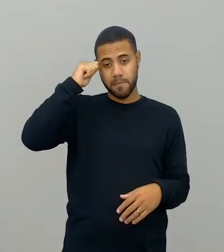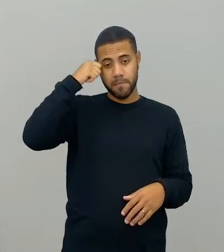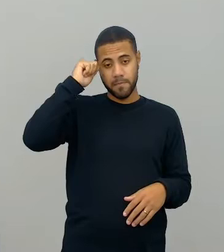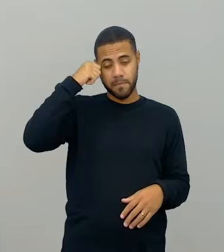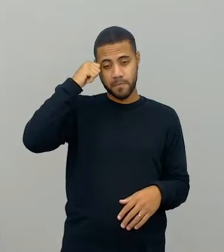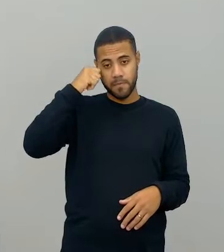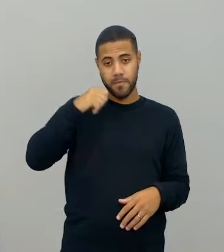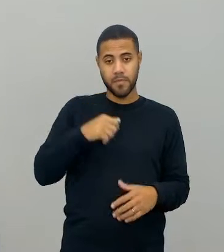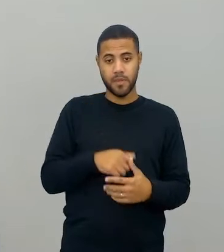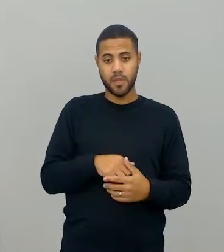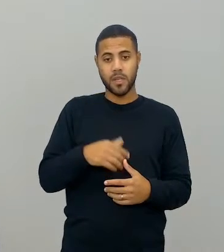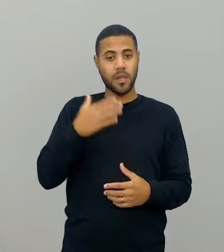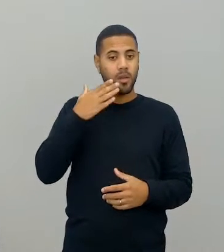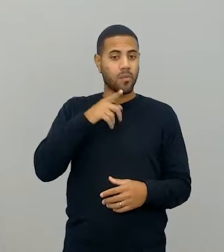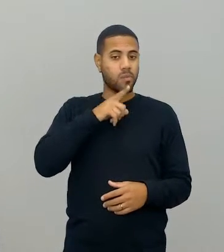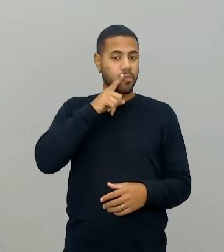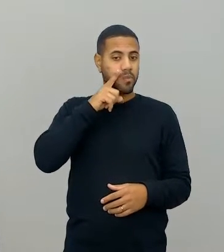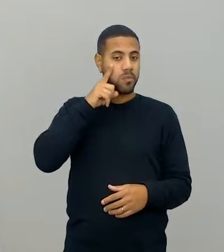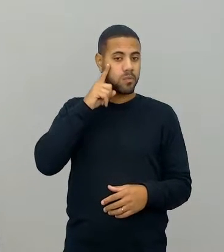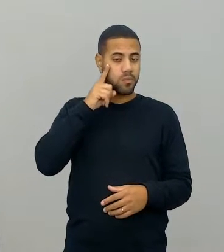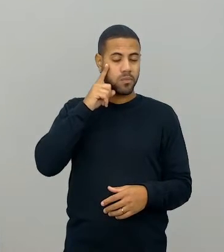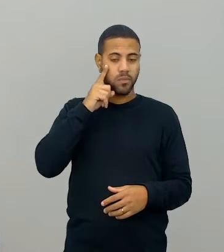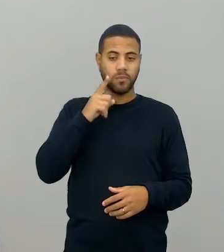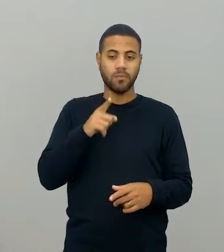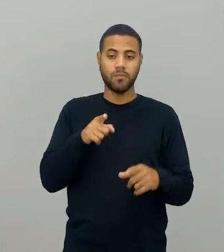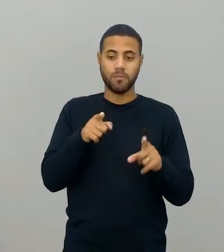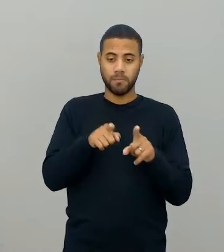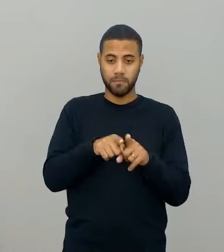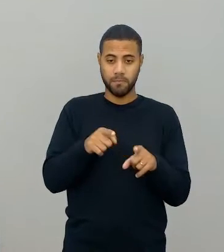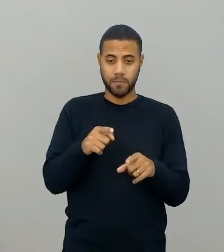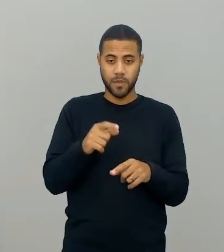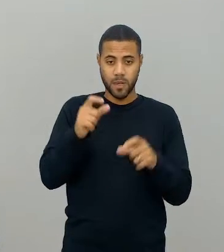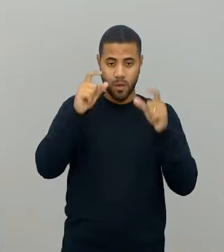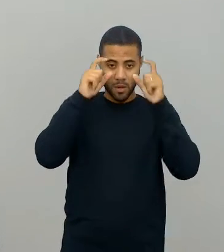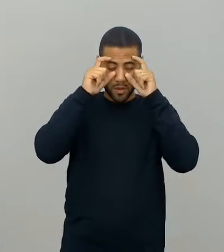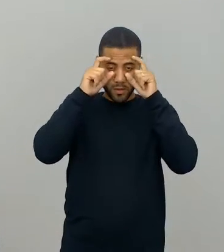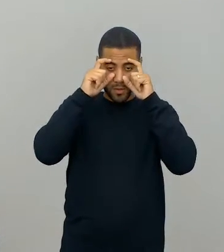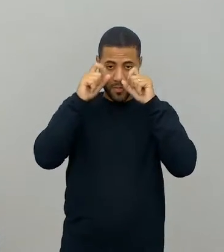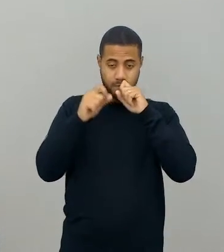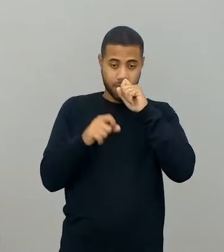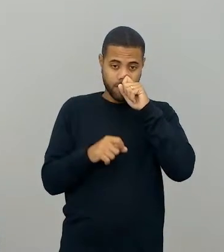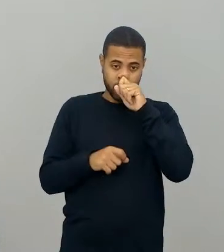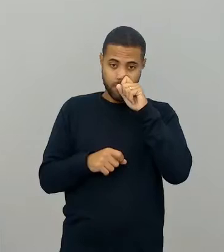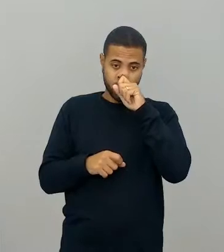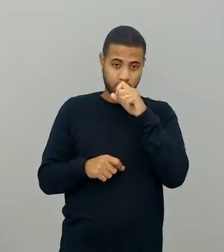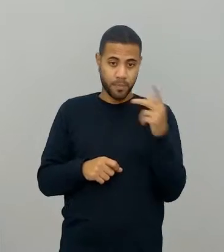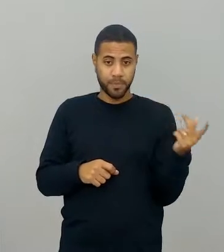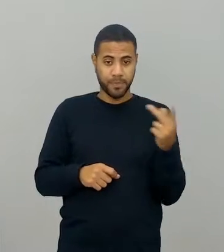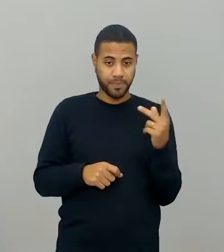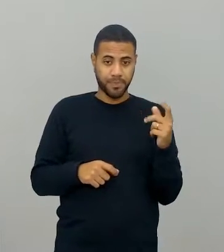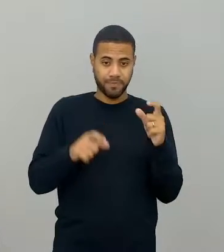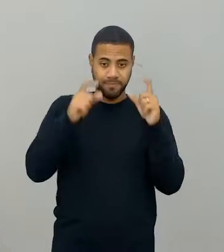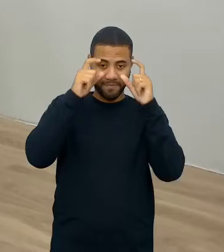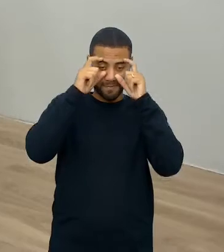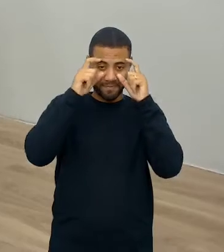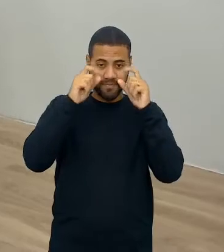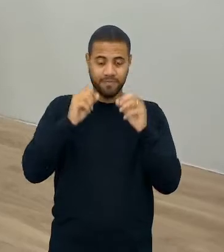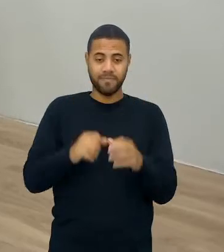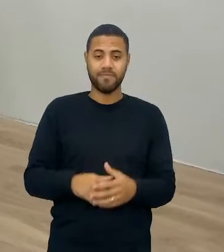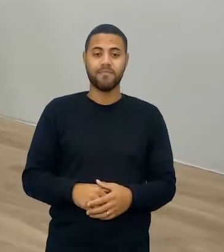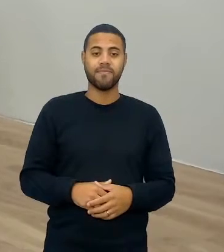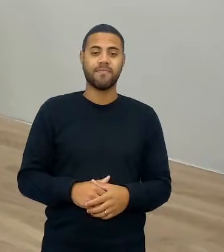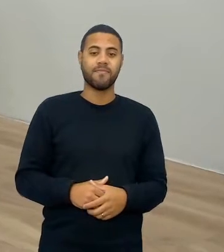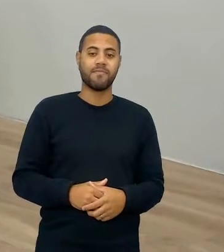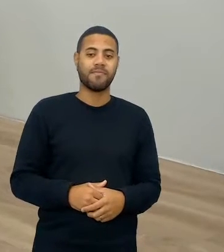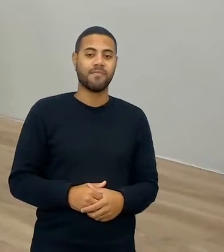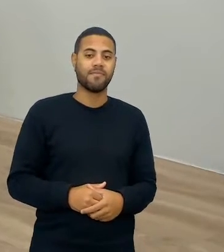a pele morena e também uso óculos. Então, nós duas usamos óculos. Isso nós